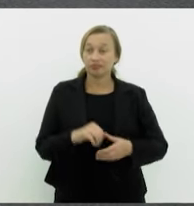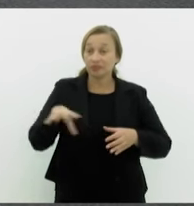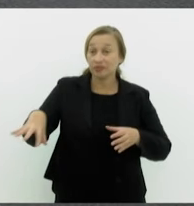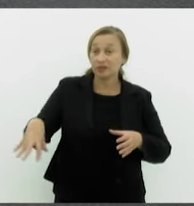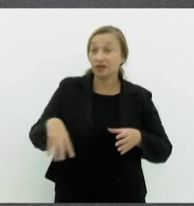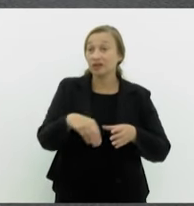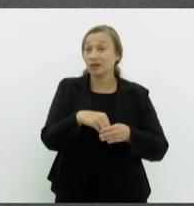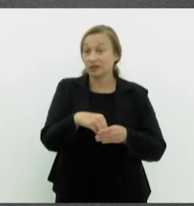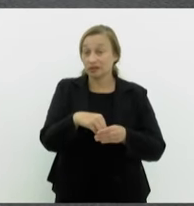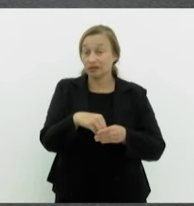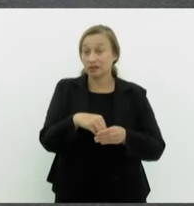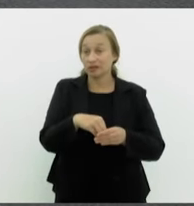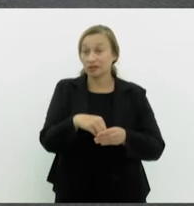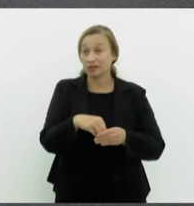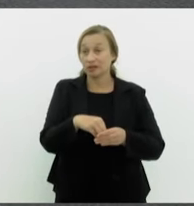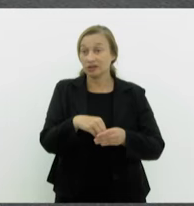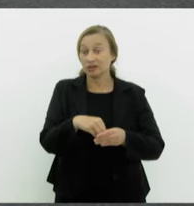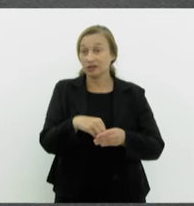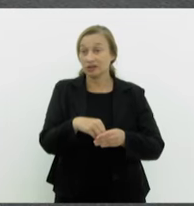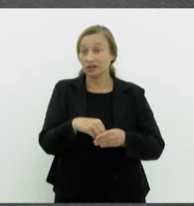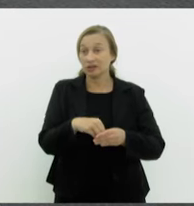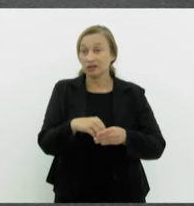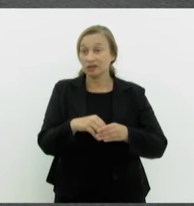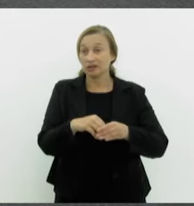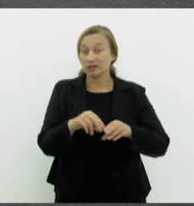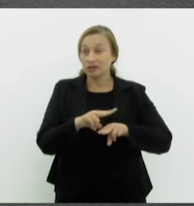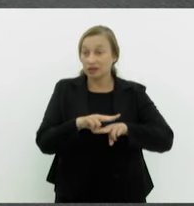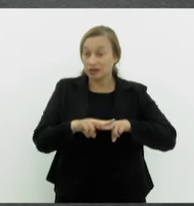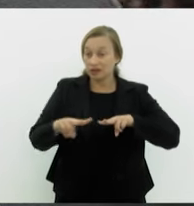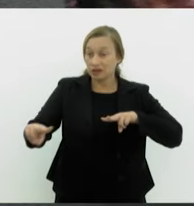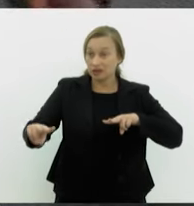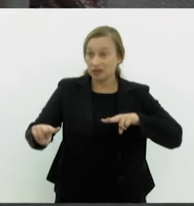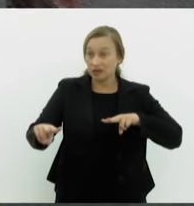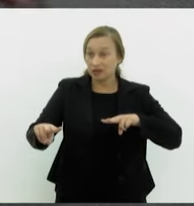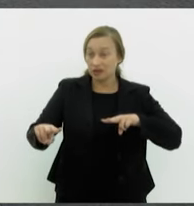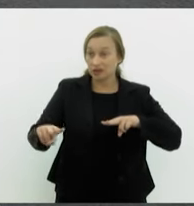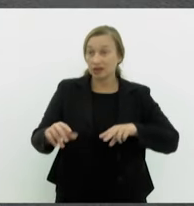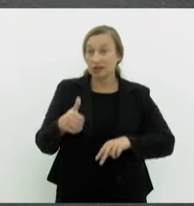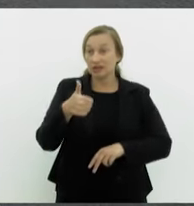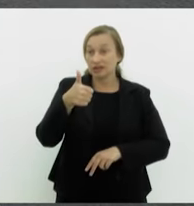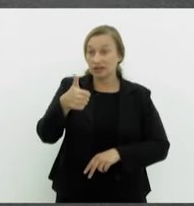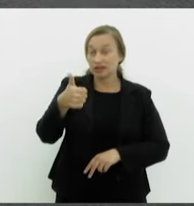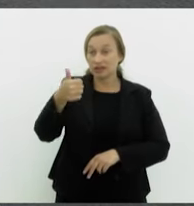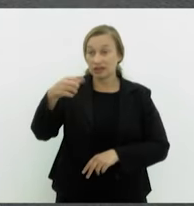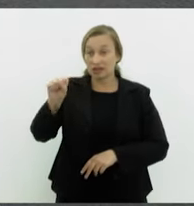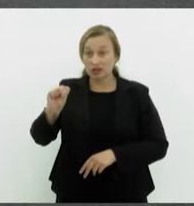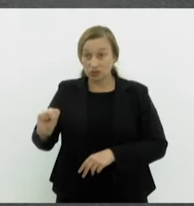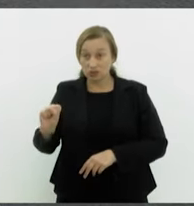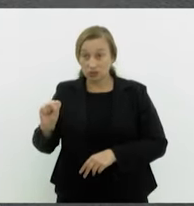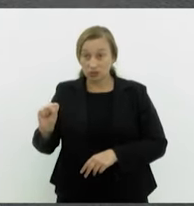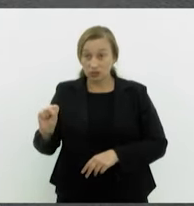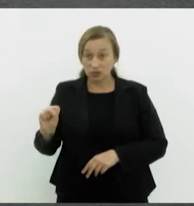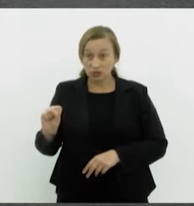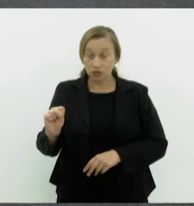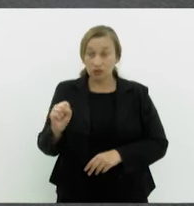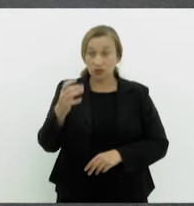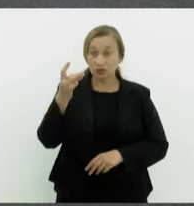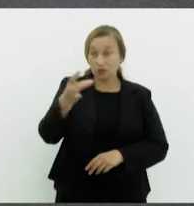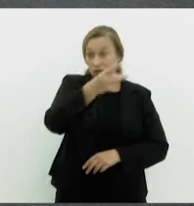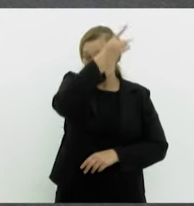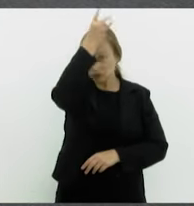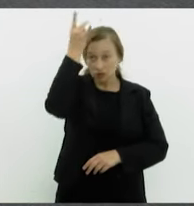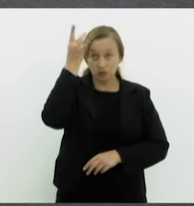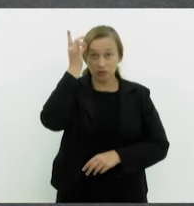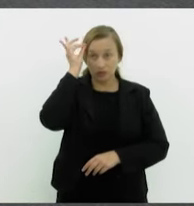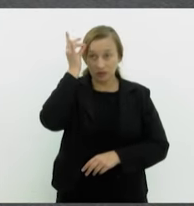implantação da Estrada de Ferro 118, ligando o Espírito Santo,